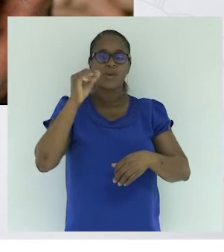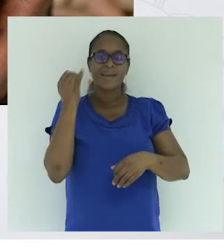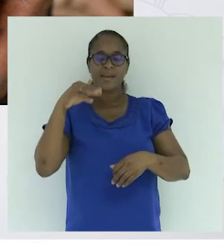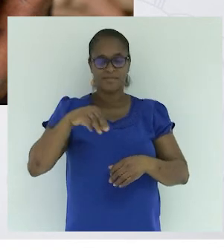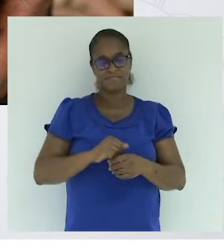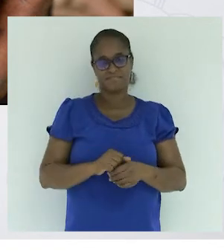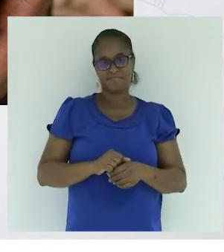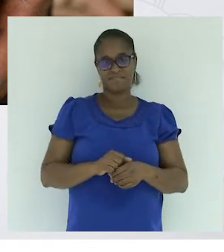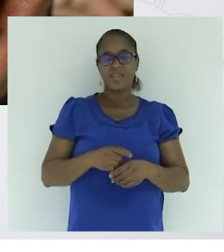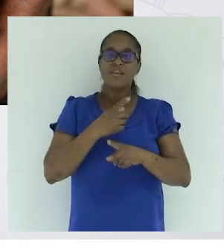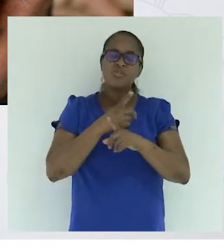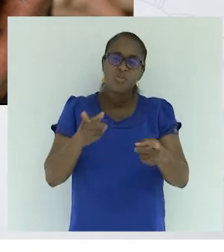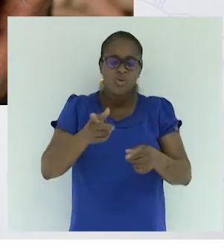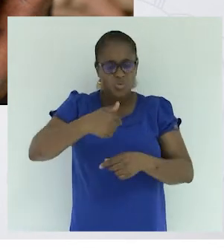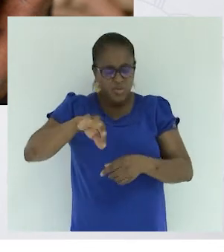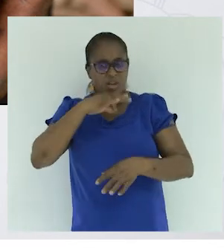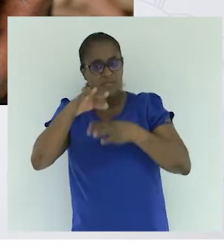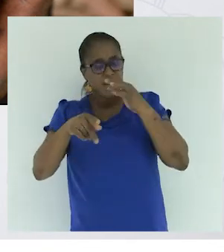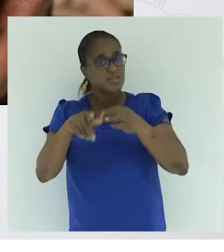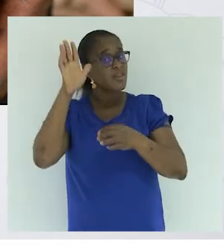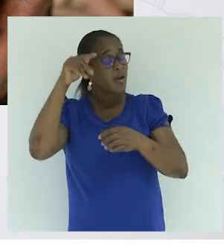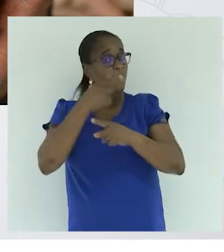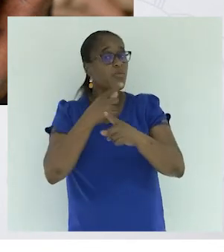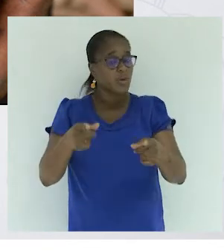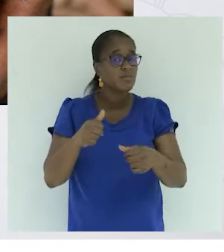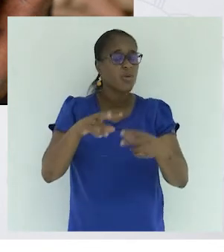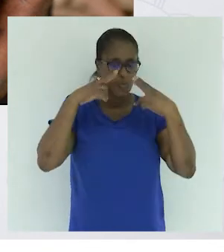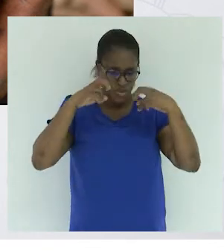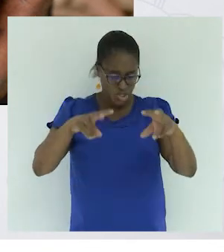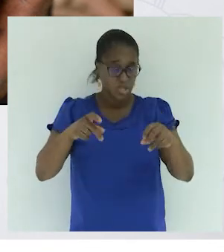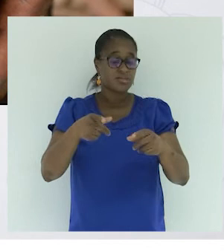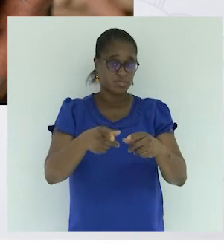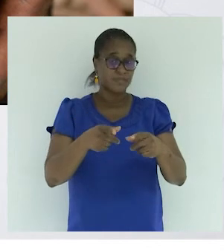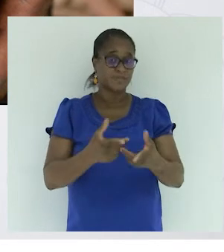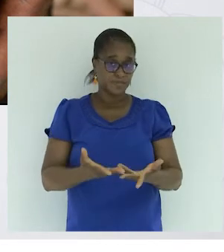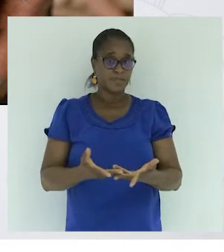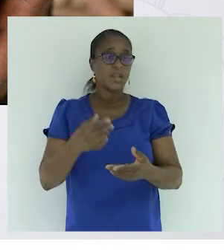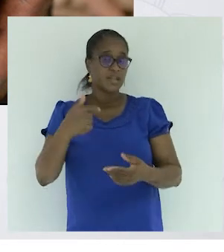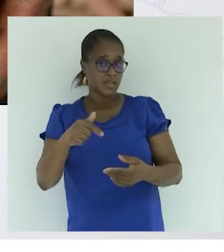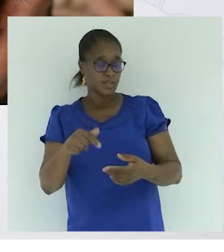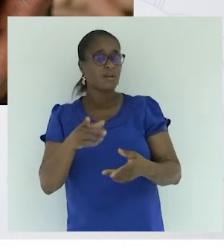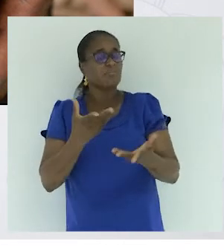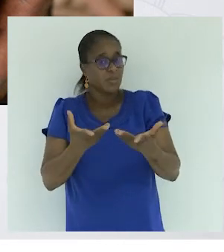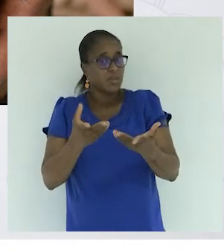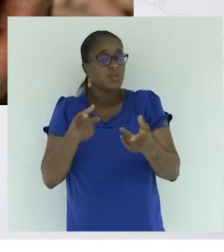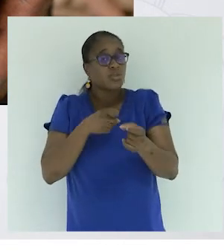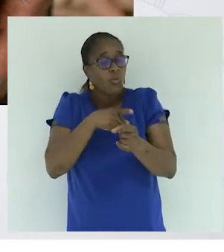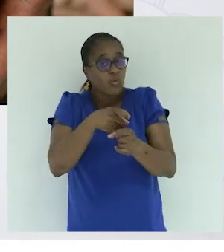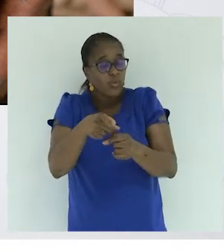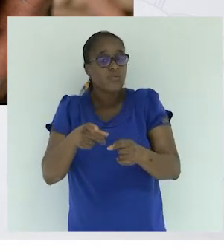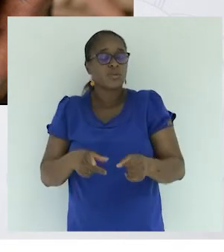pangolim porque a pesquisa, no campo questão do coronavírus,